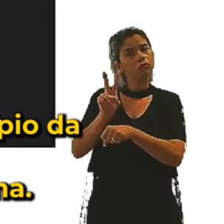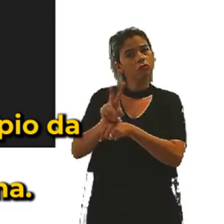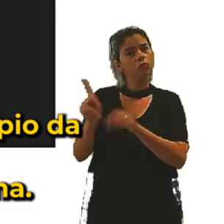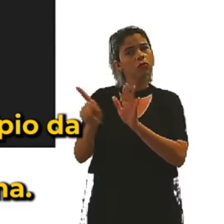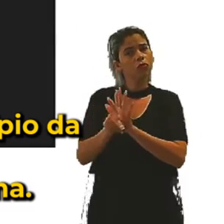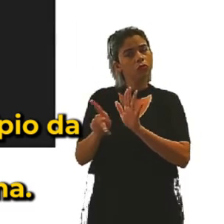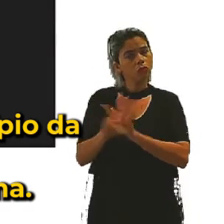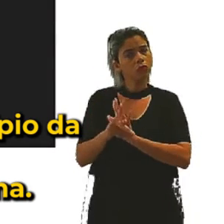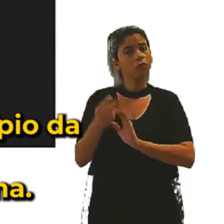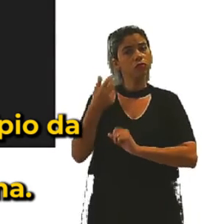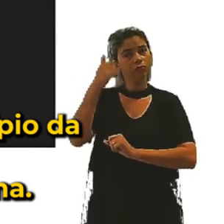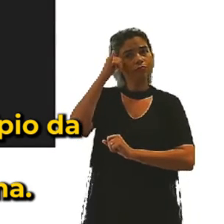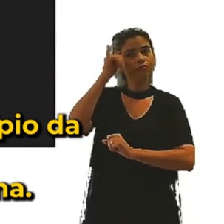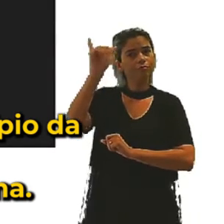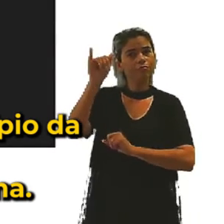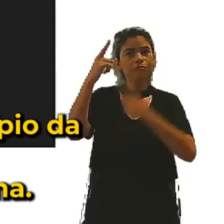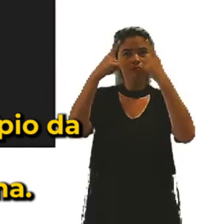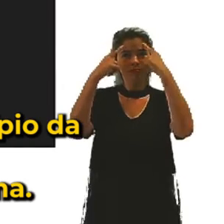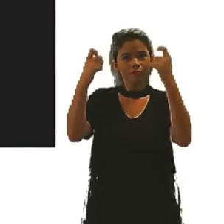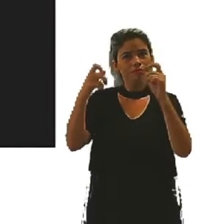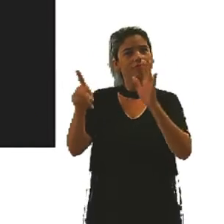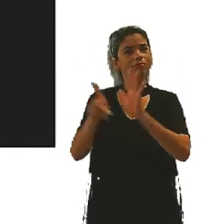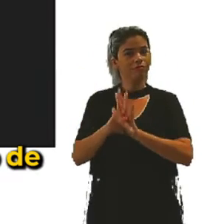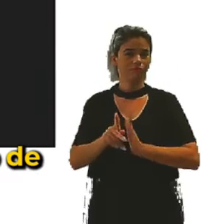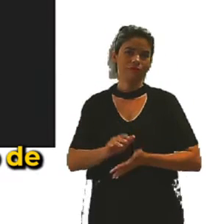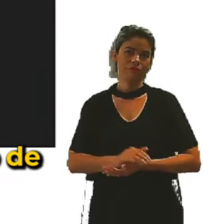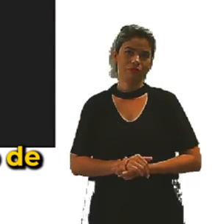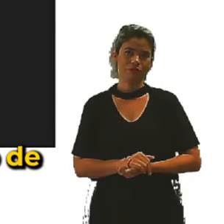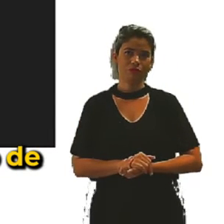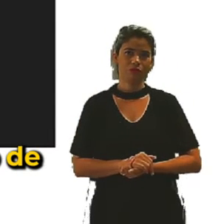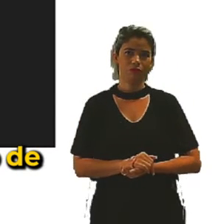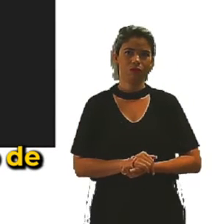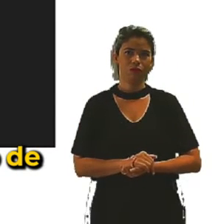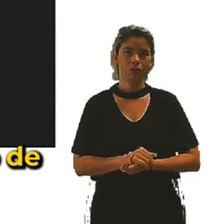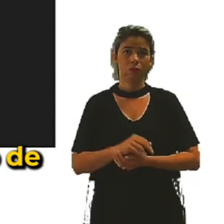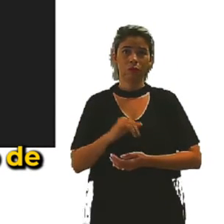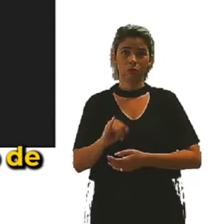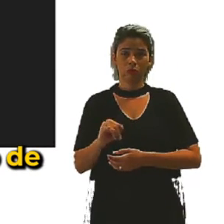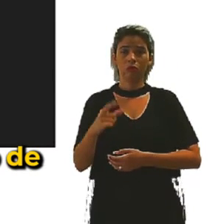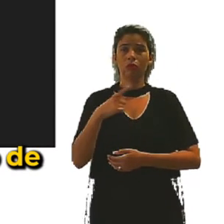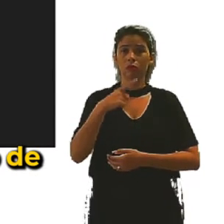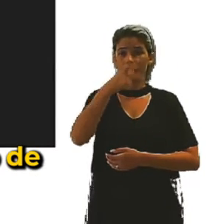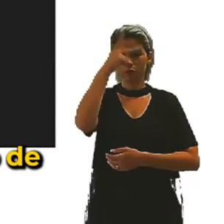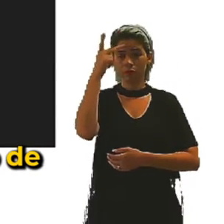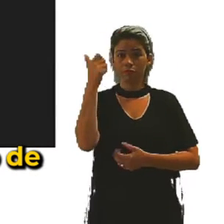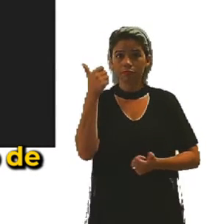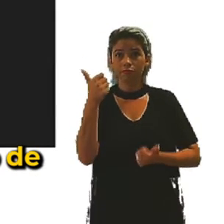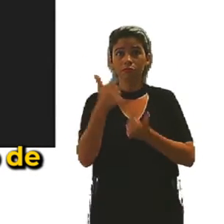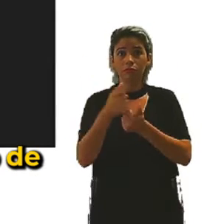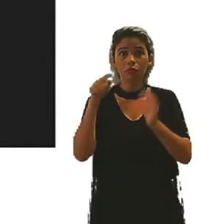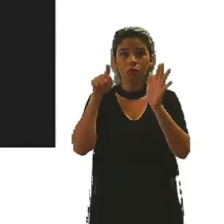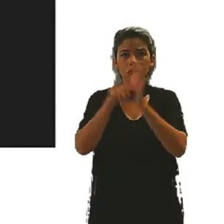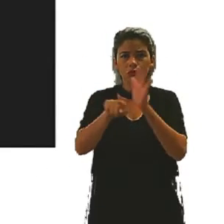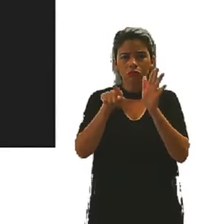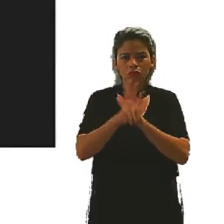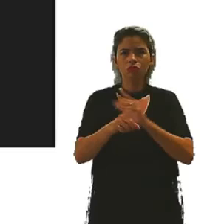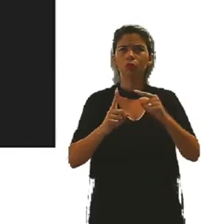da precaução e da verossimilhança da palavra da vítima. Se nós já tivermos um nível intermediário de perguntas